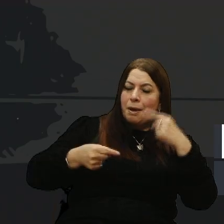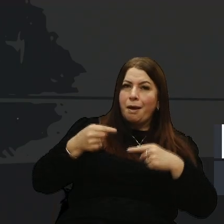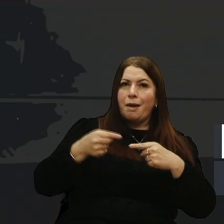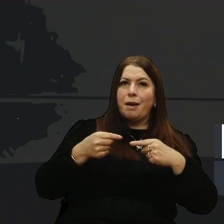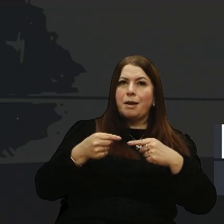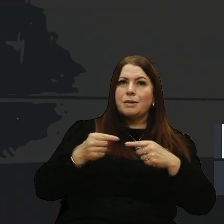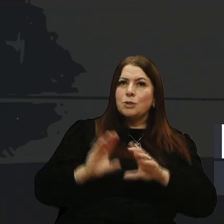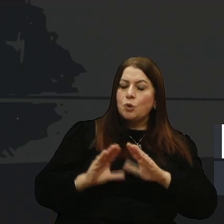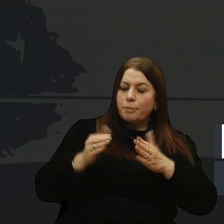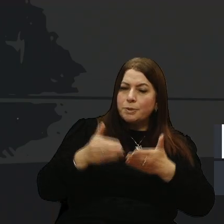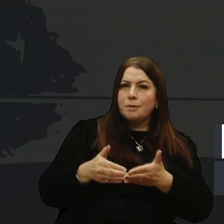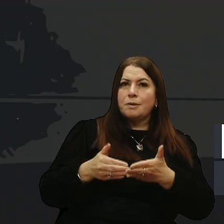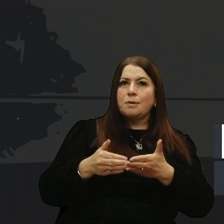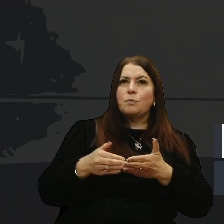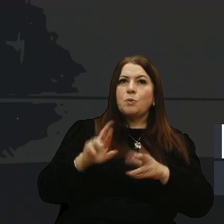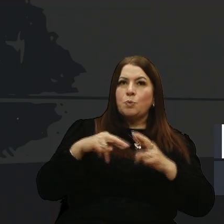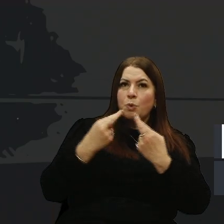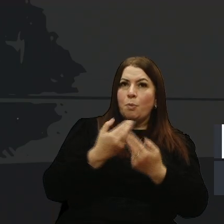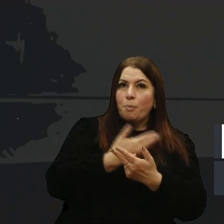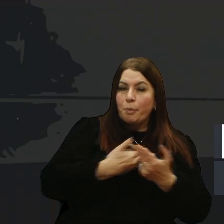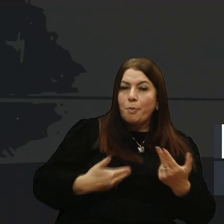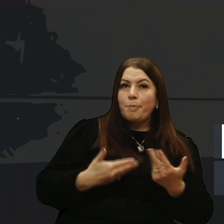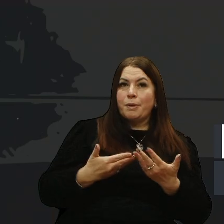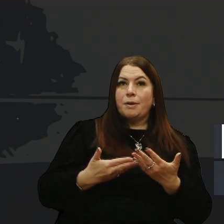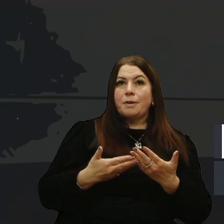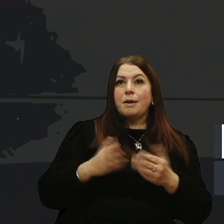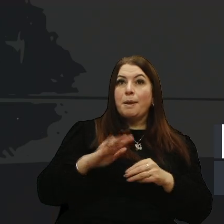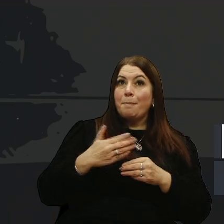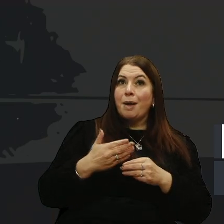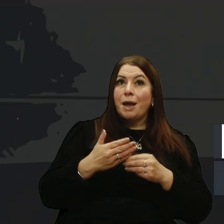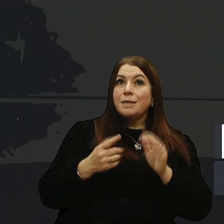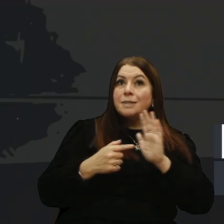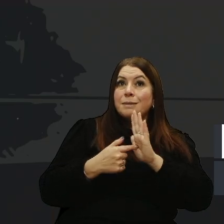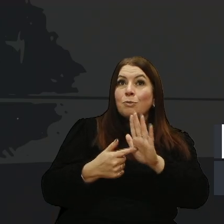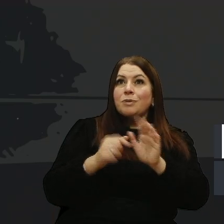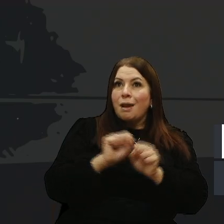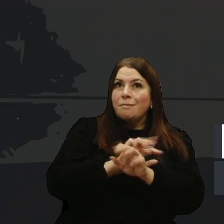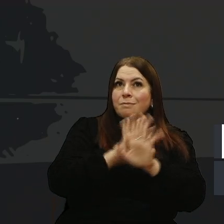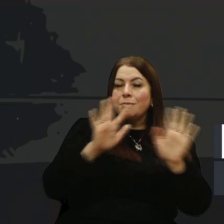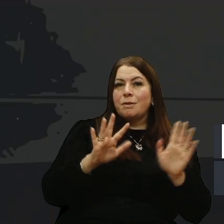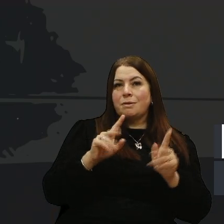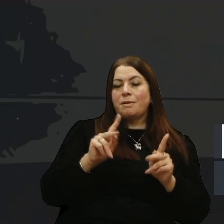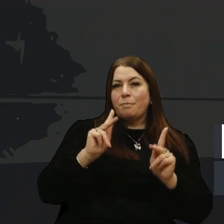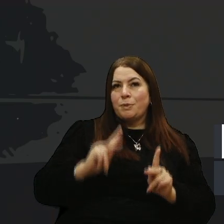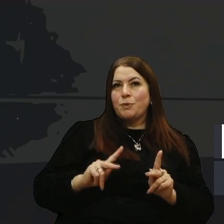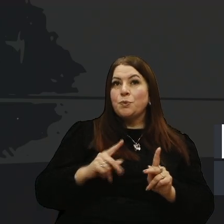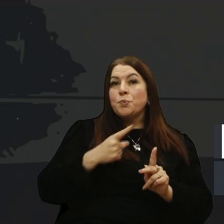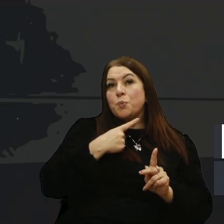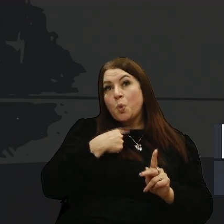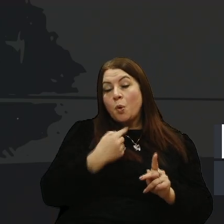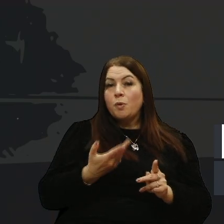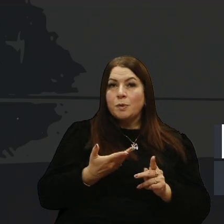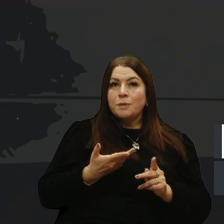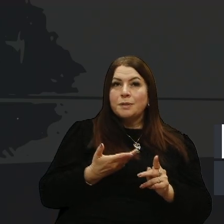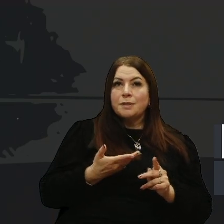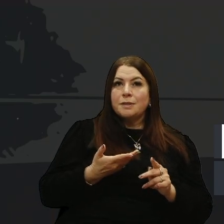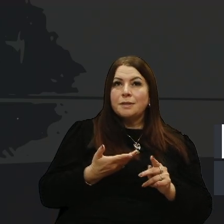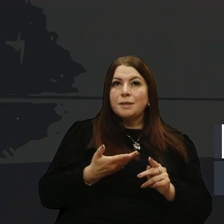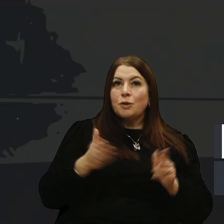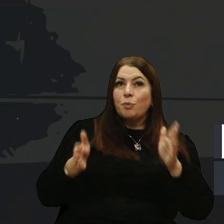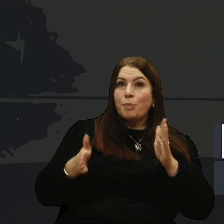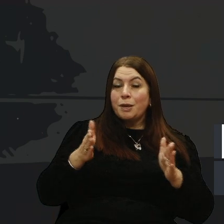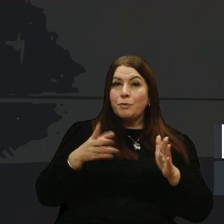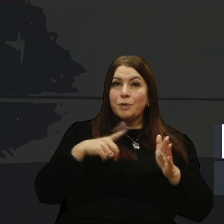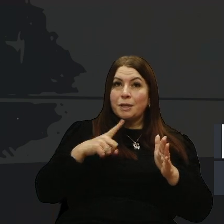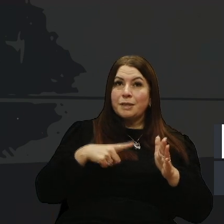as comissões, as audiências públicas, é mais transparência para quem gosta, ainda mais num período que as